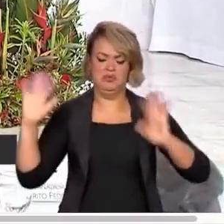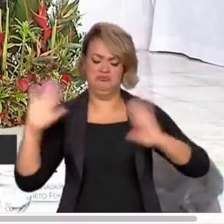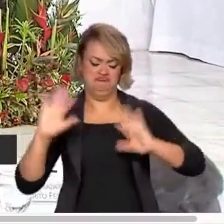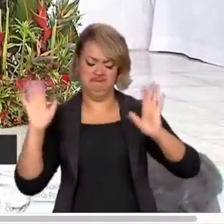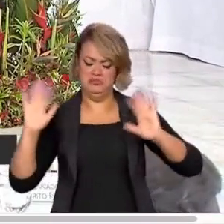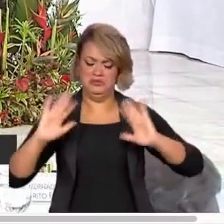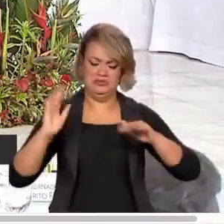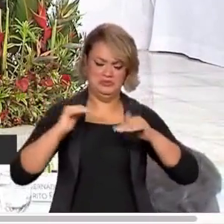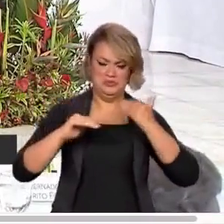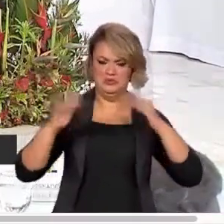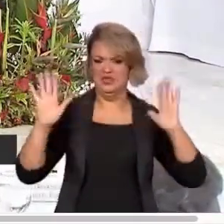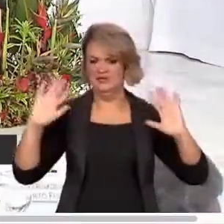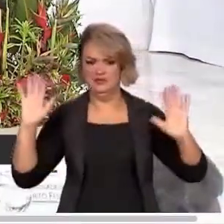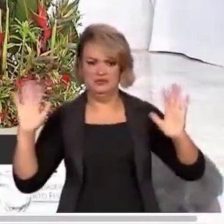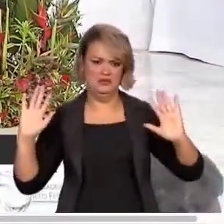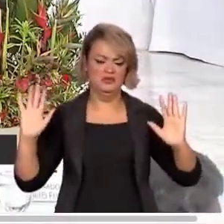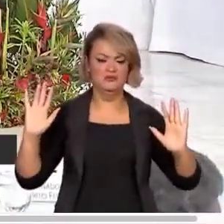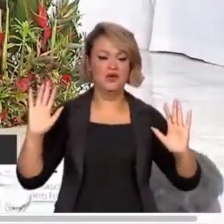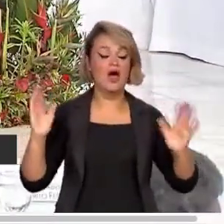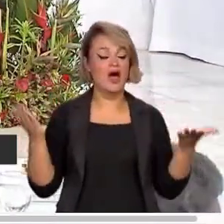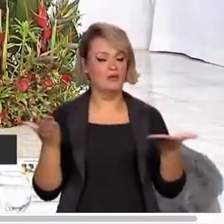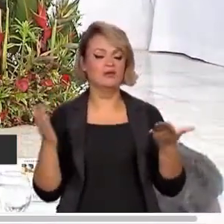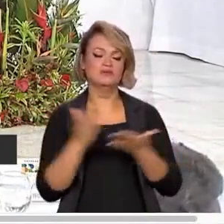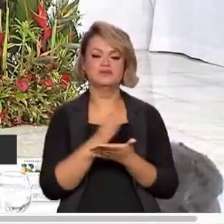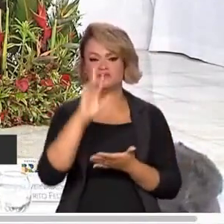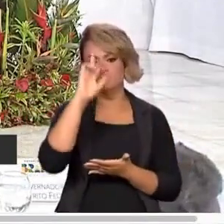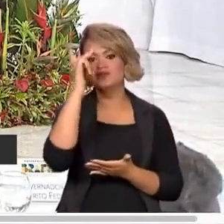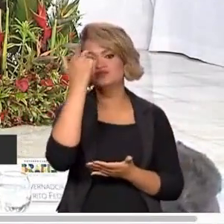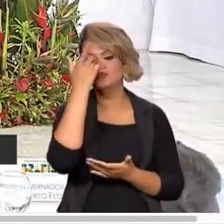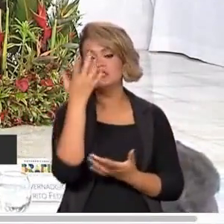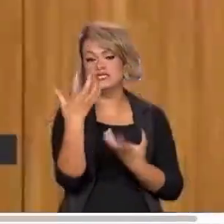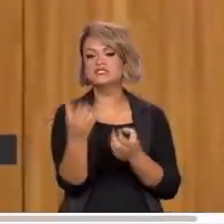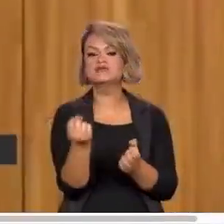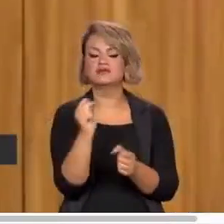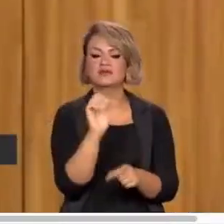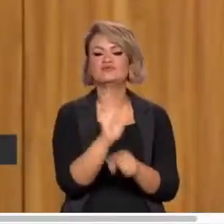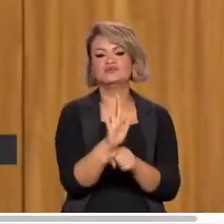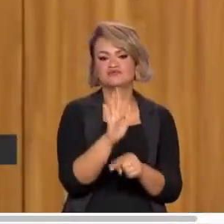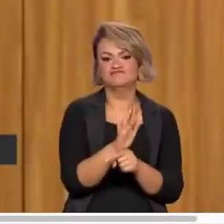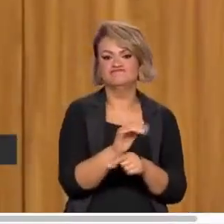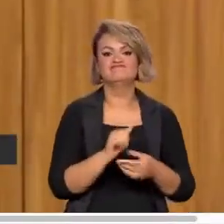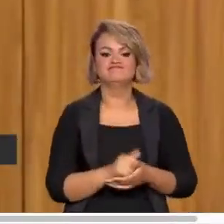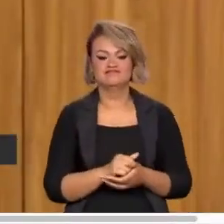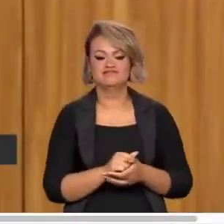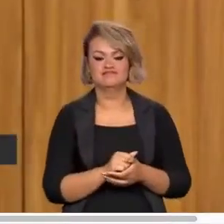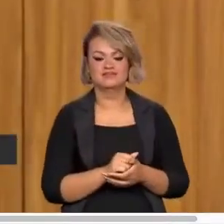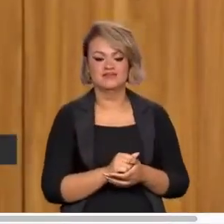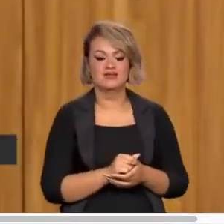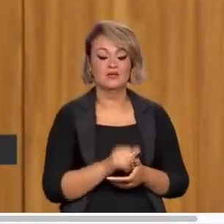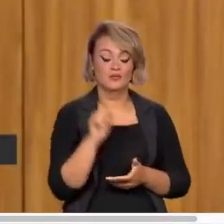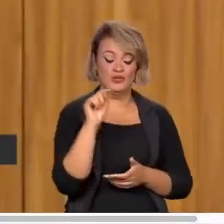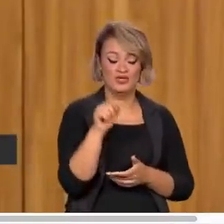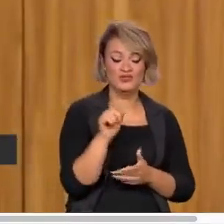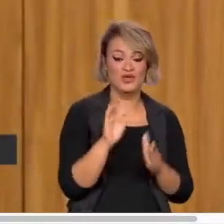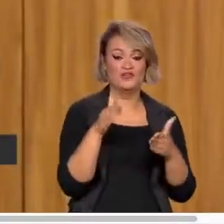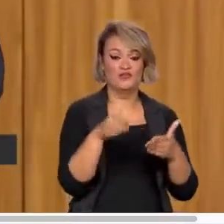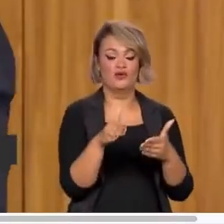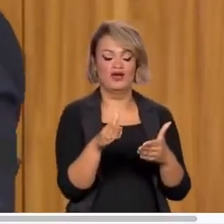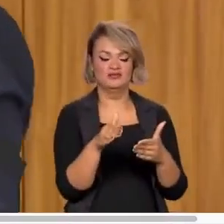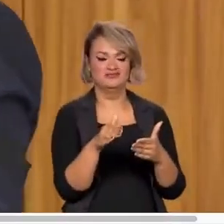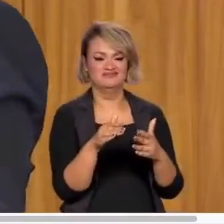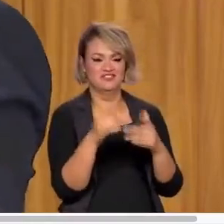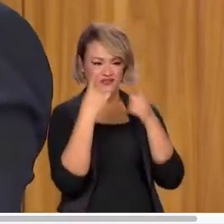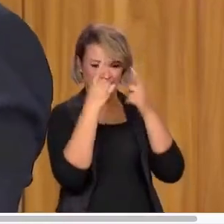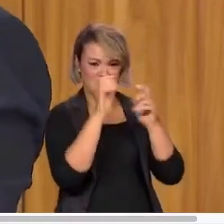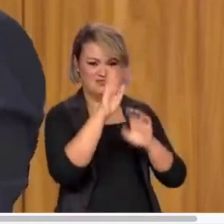recusando tá atender novos protocolos e progressivamente houve uma compreensão que isso era restrito a violência contra